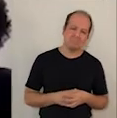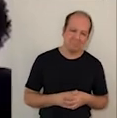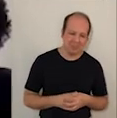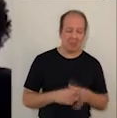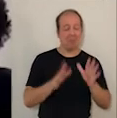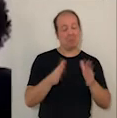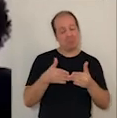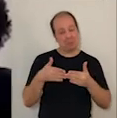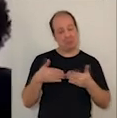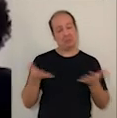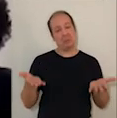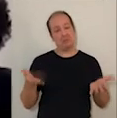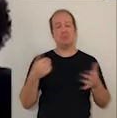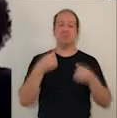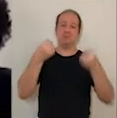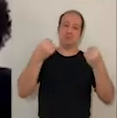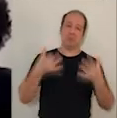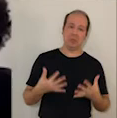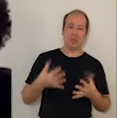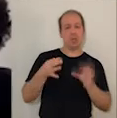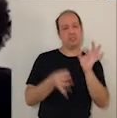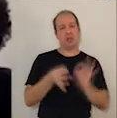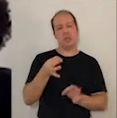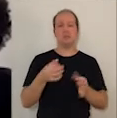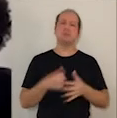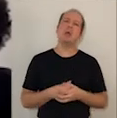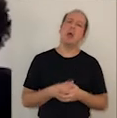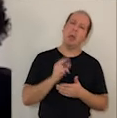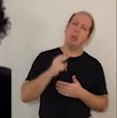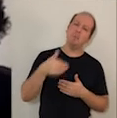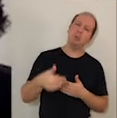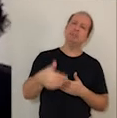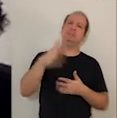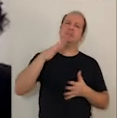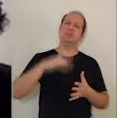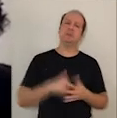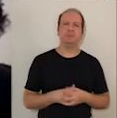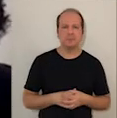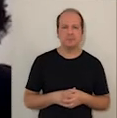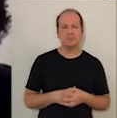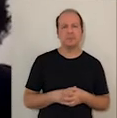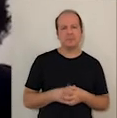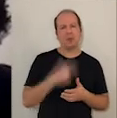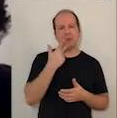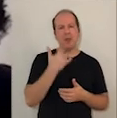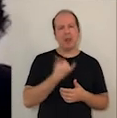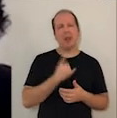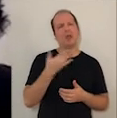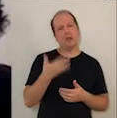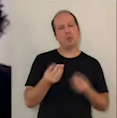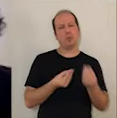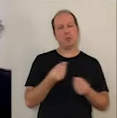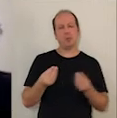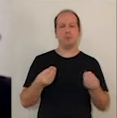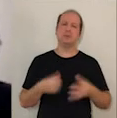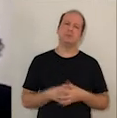Permita-me, excelência. Prossiga, Corbate. Há um engano aí. Engano?